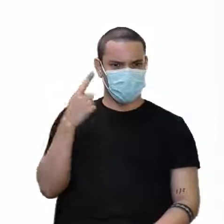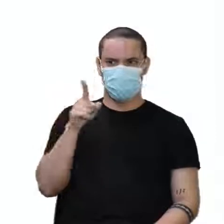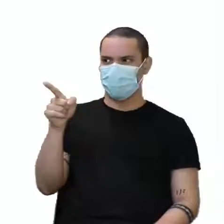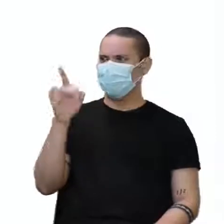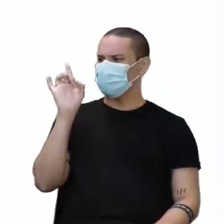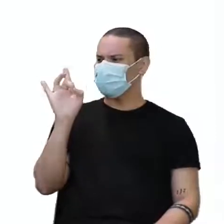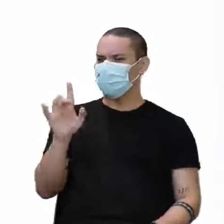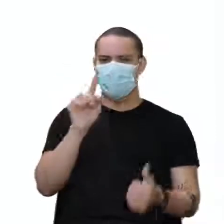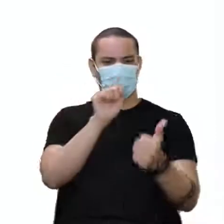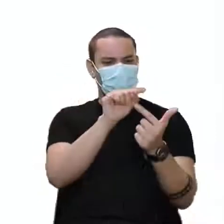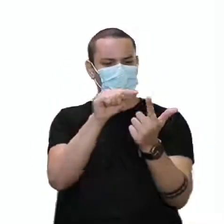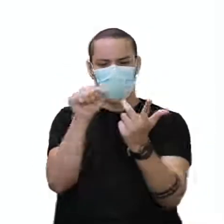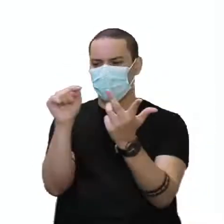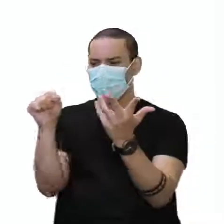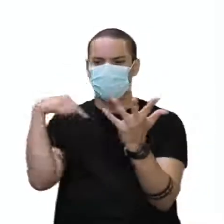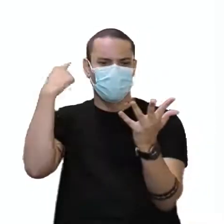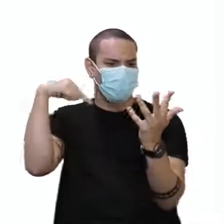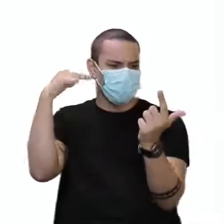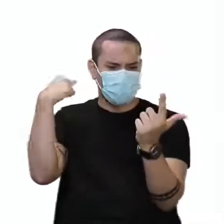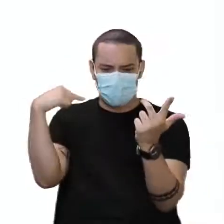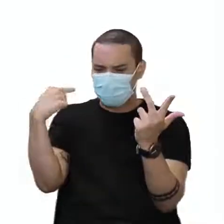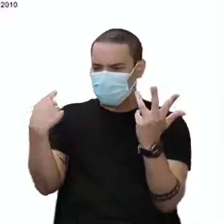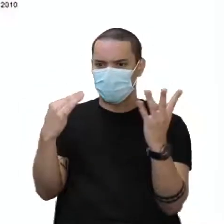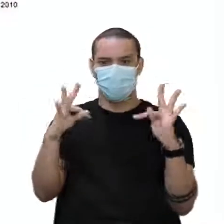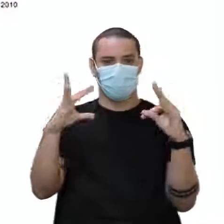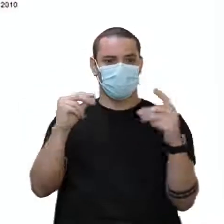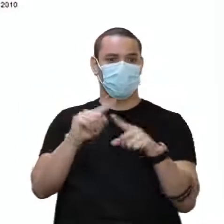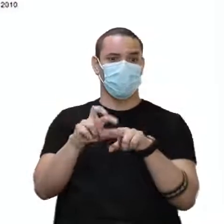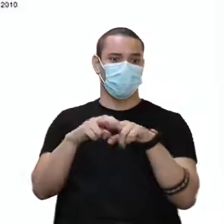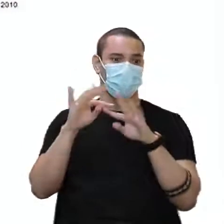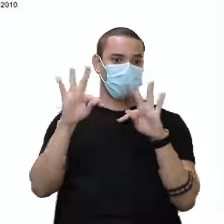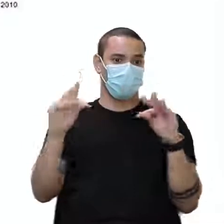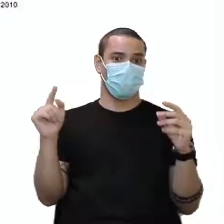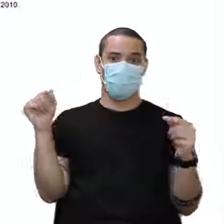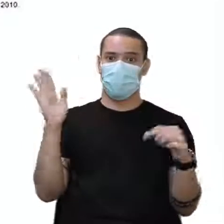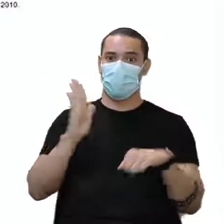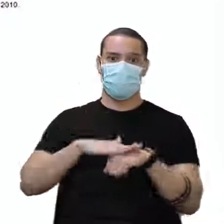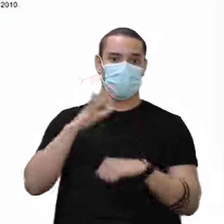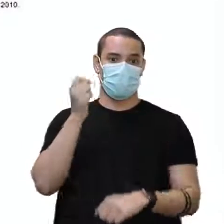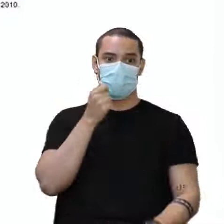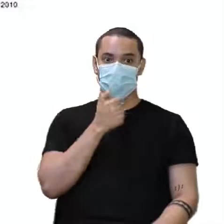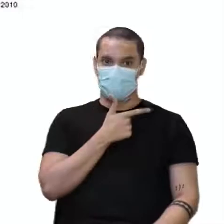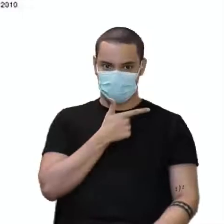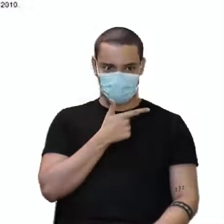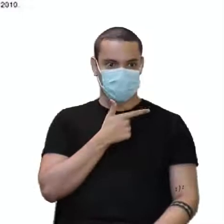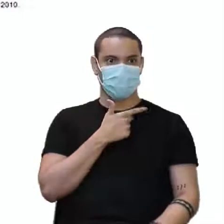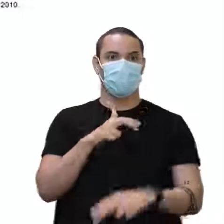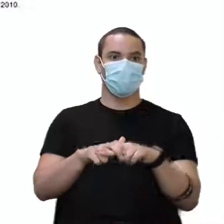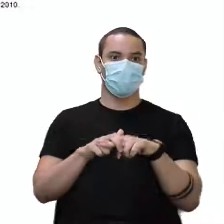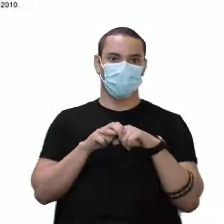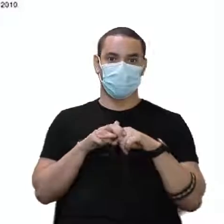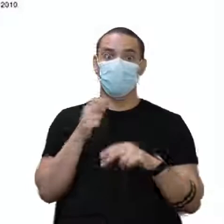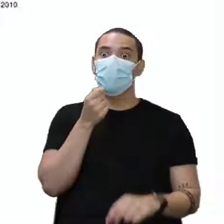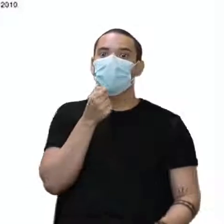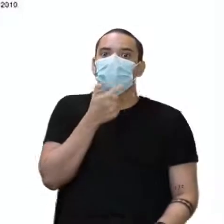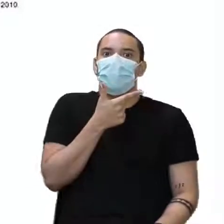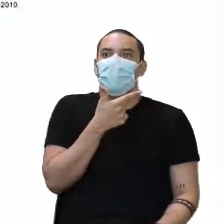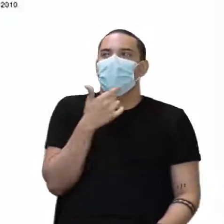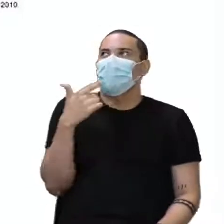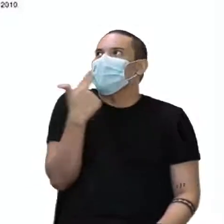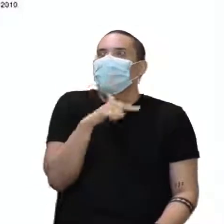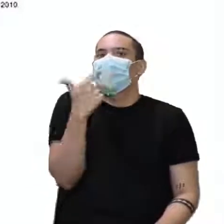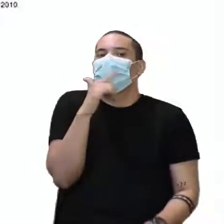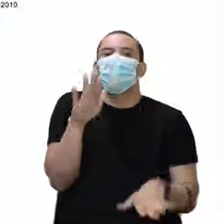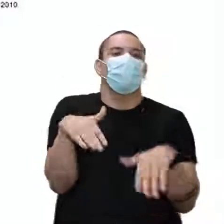o John só namorou gente maluca até agora. De todas as alternativas, eu acho essa mais engraçada. Então, o efeito de humor, ele pede esse efeito de